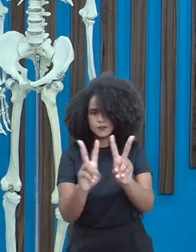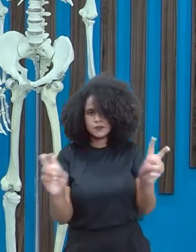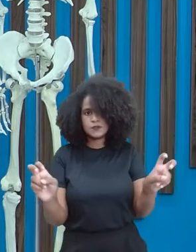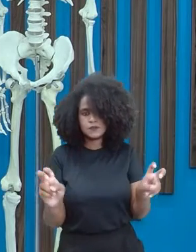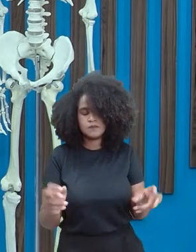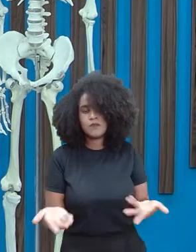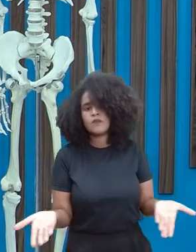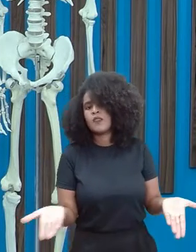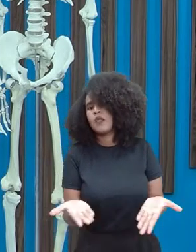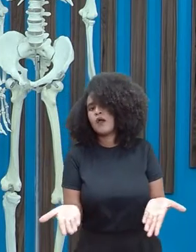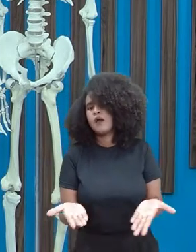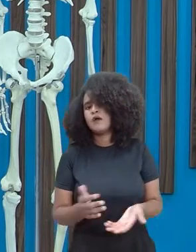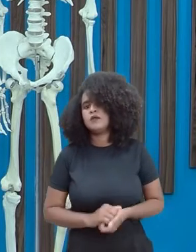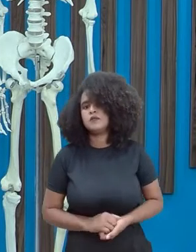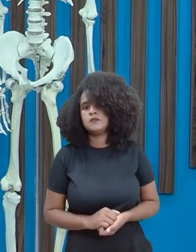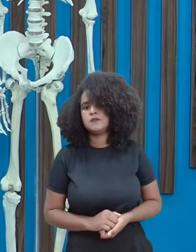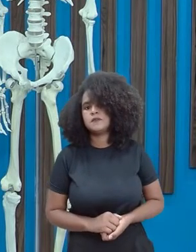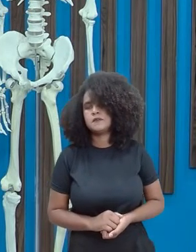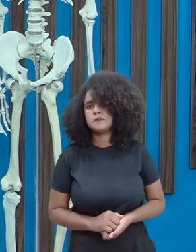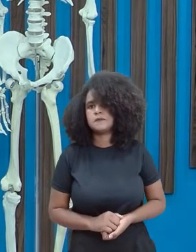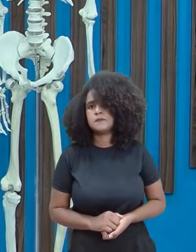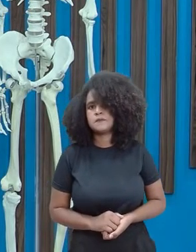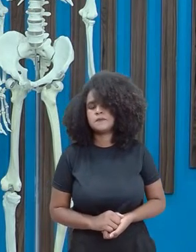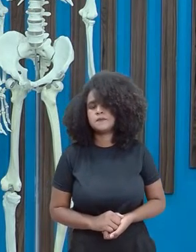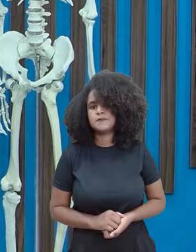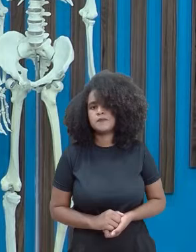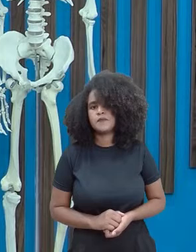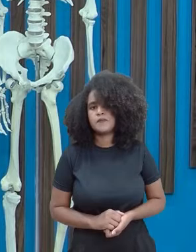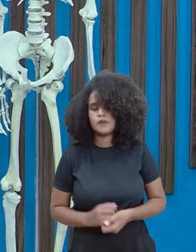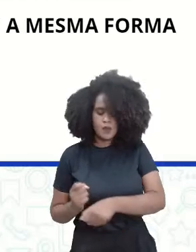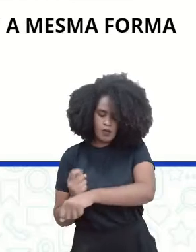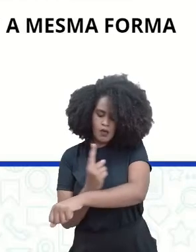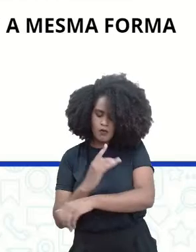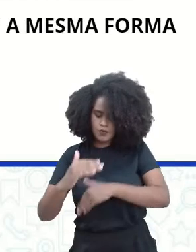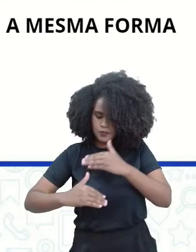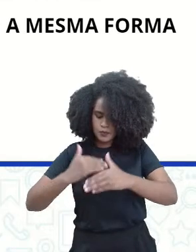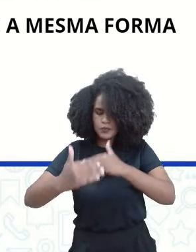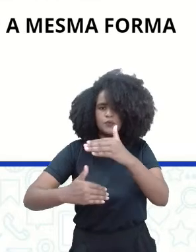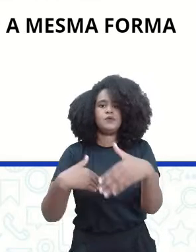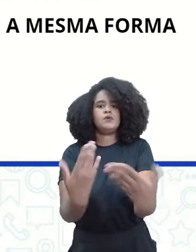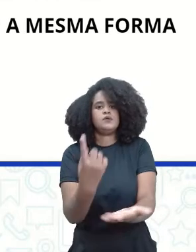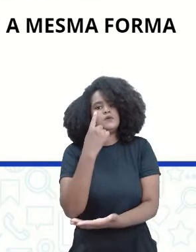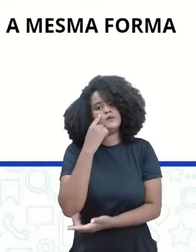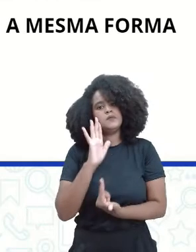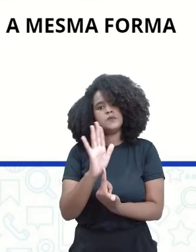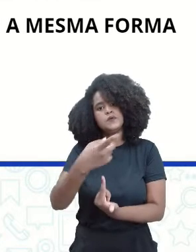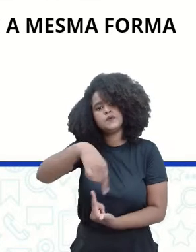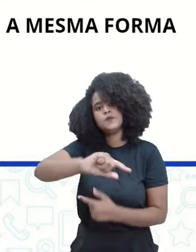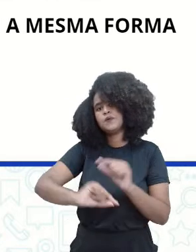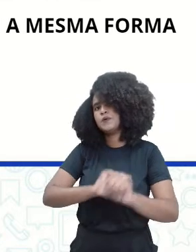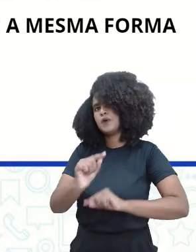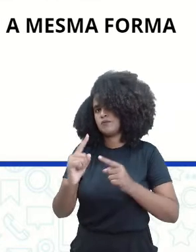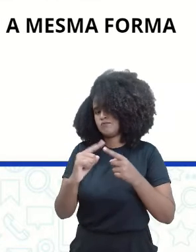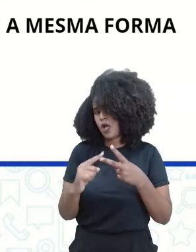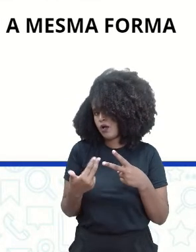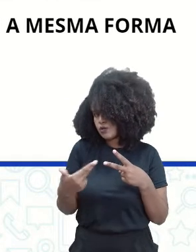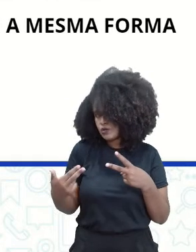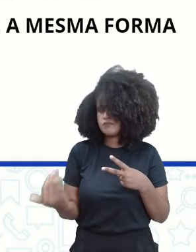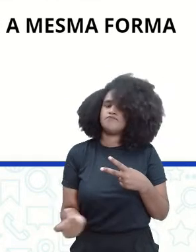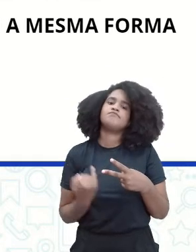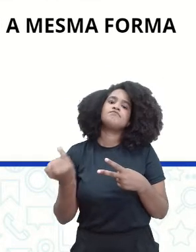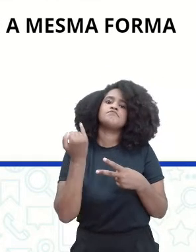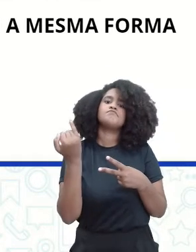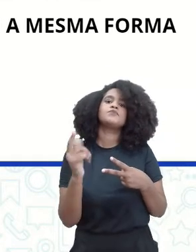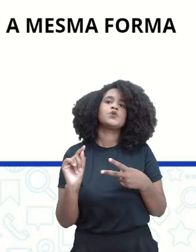vamos começar a caminhar nesse processo evolutivo, eu estou trazendo para vocês aqui 2 pontos muito